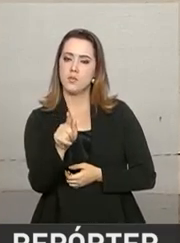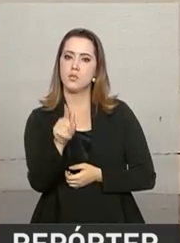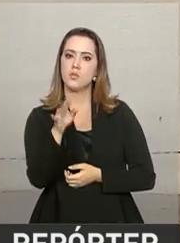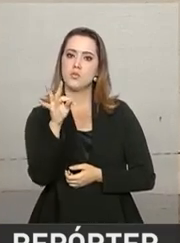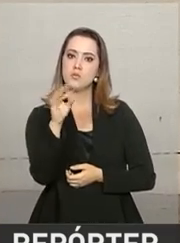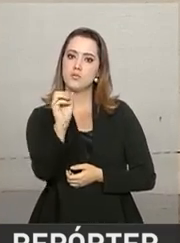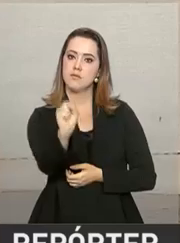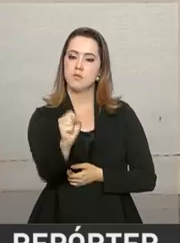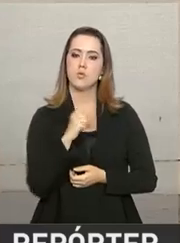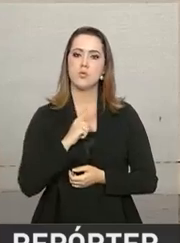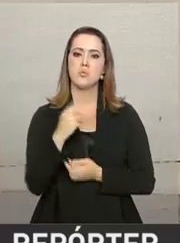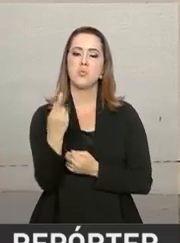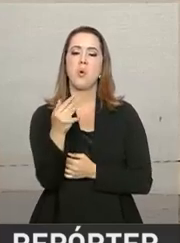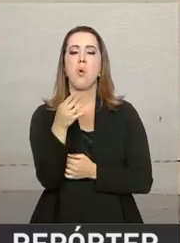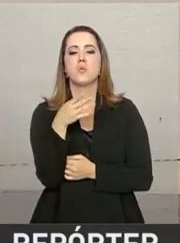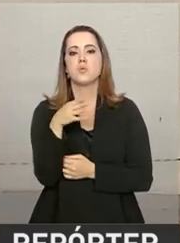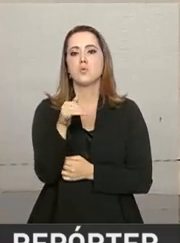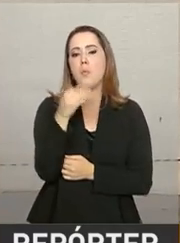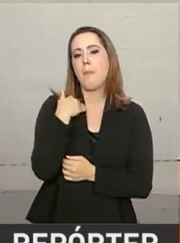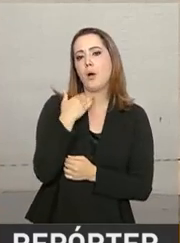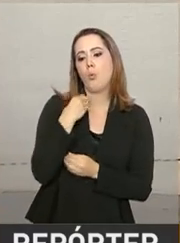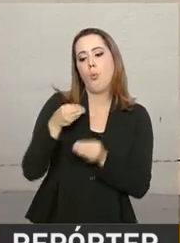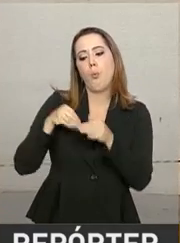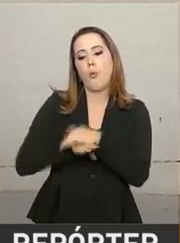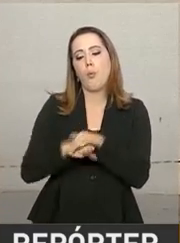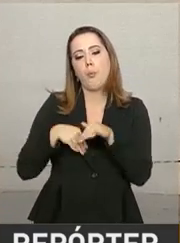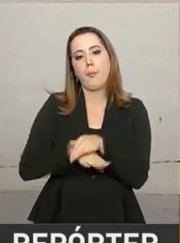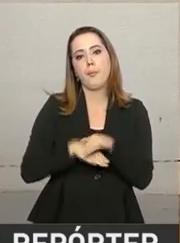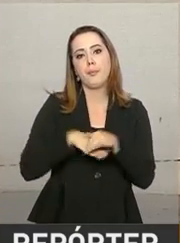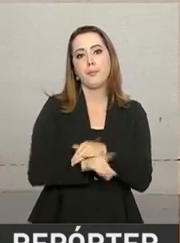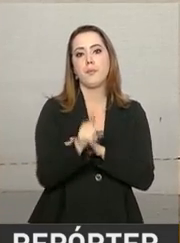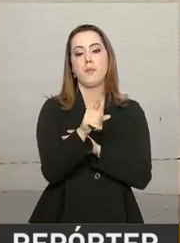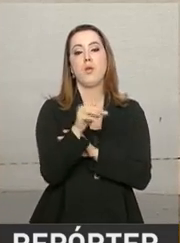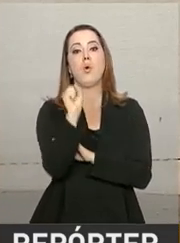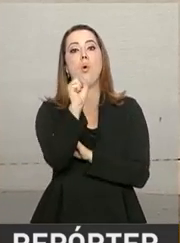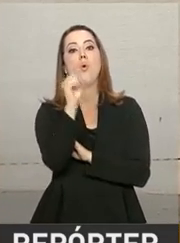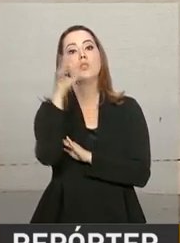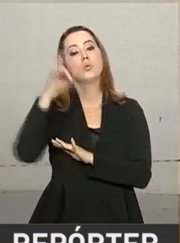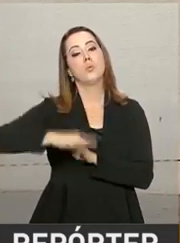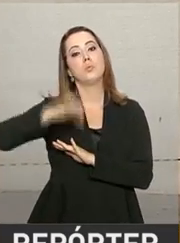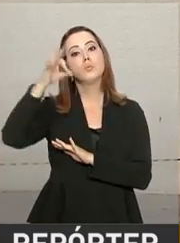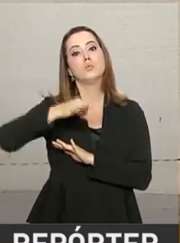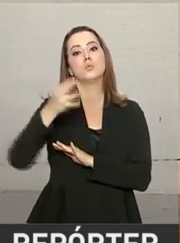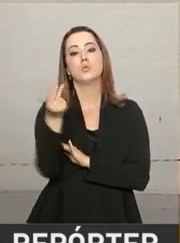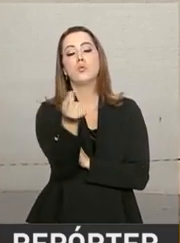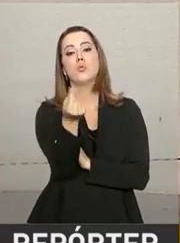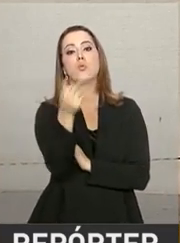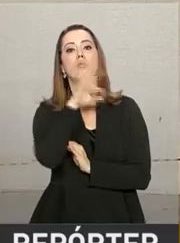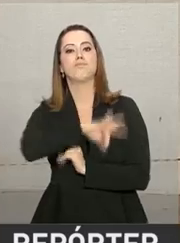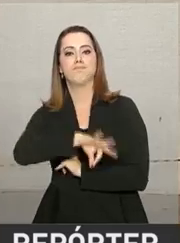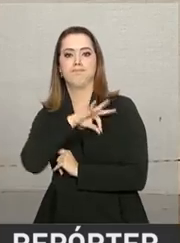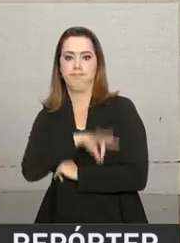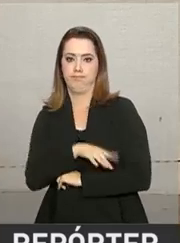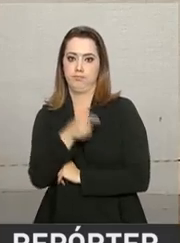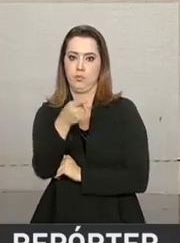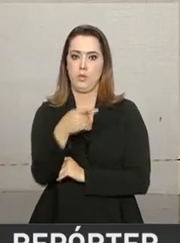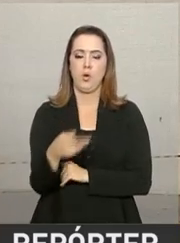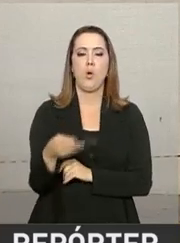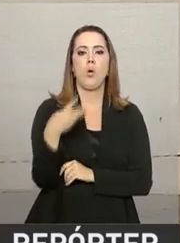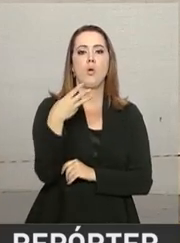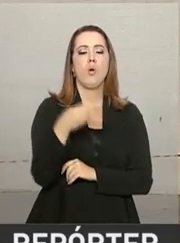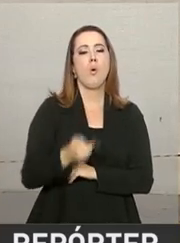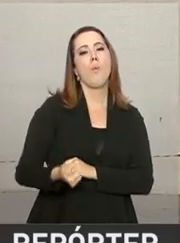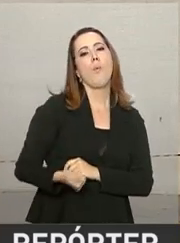pelo empregador no nome do empregado. O valor desse depósito é de 8% da remuneração. Hoje, quase